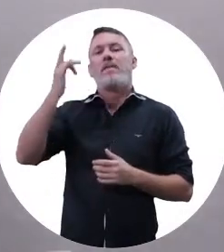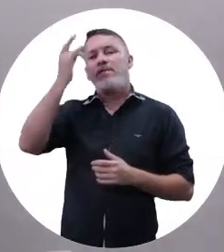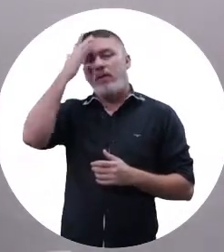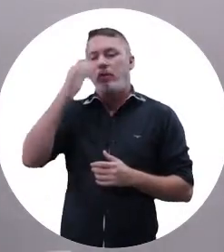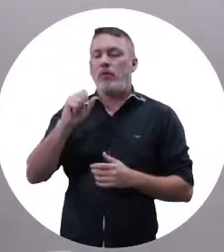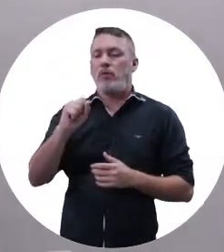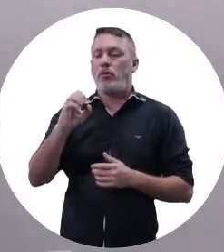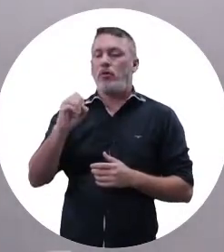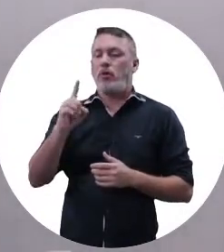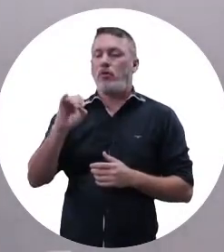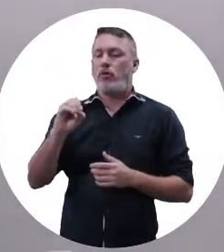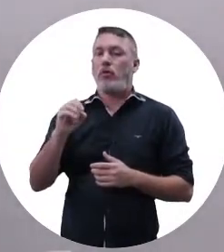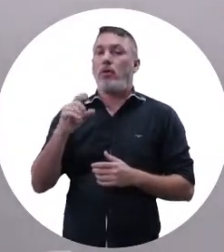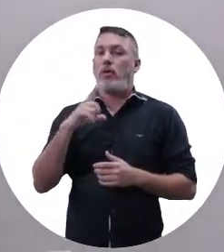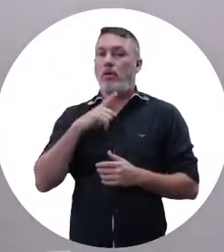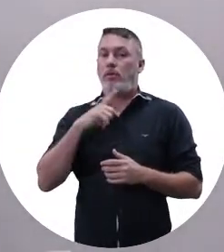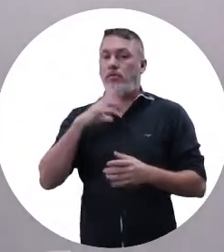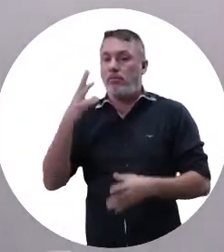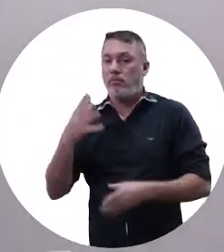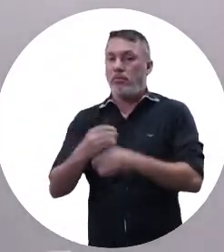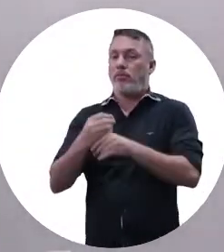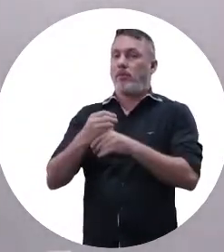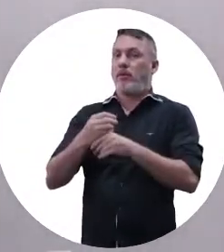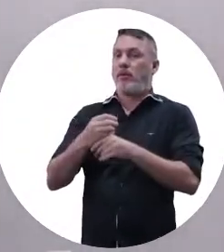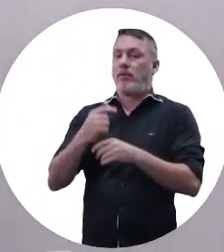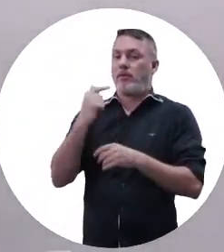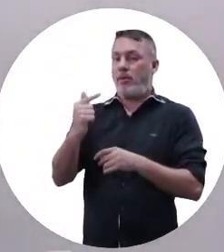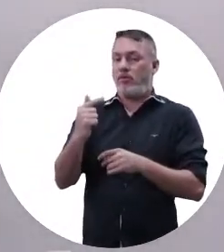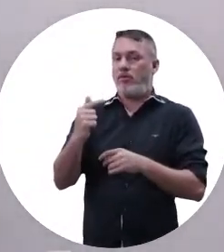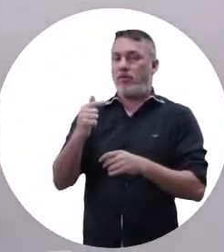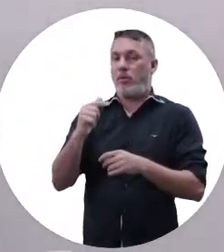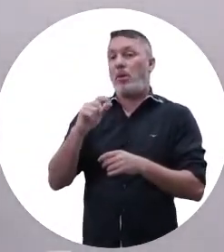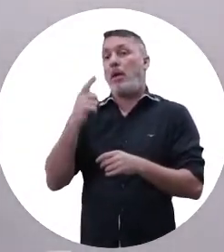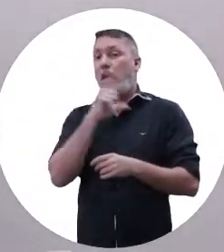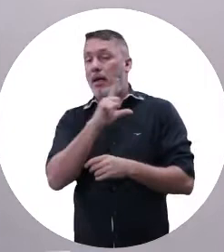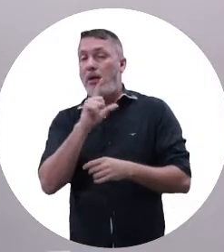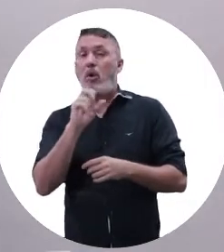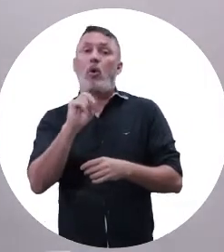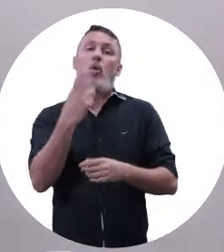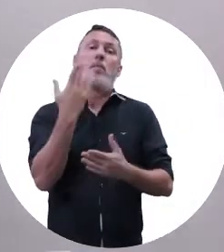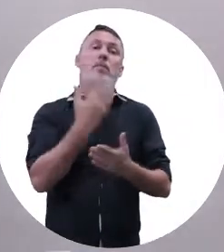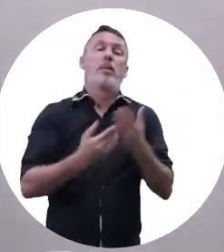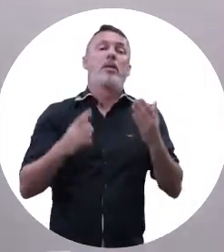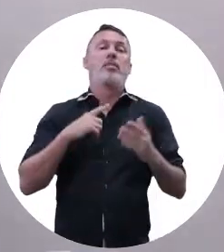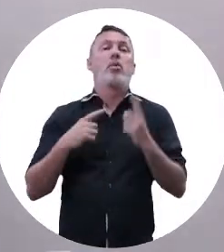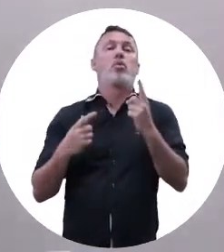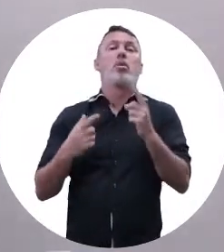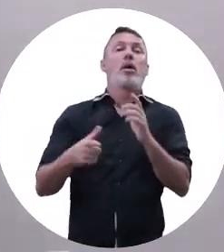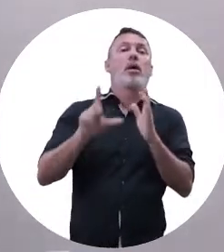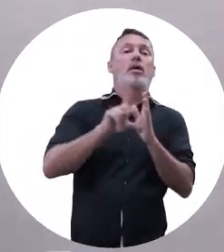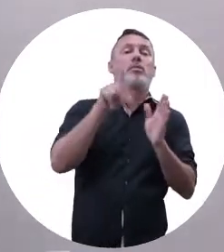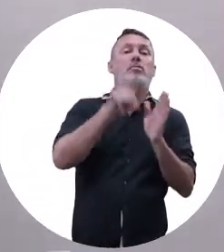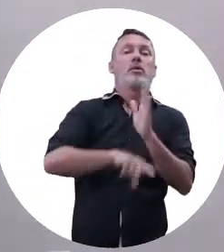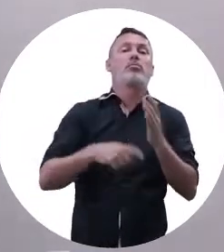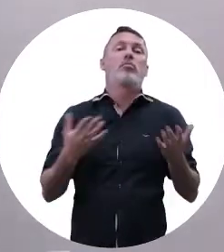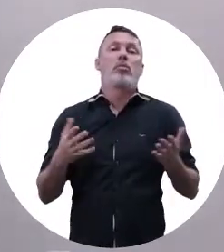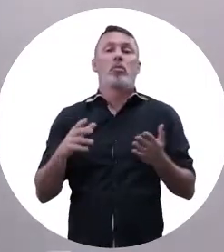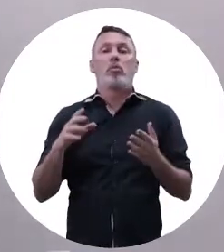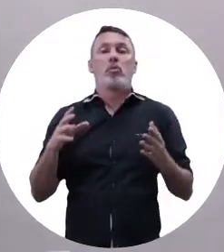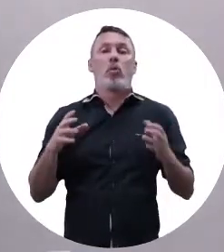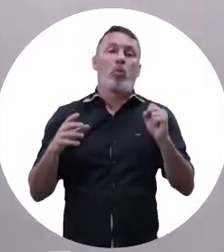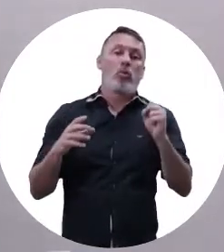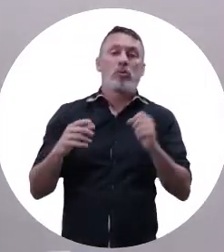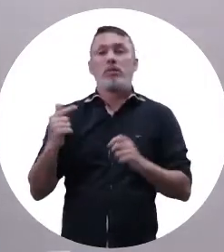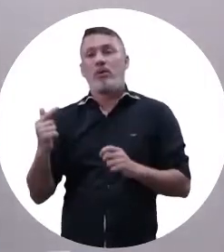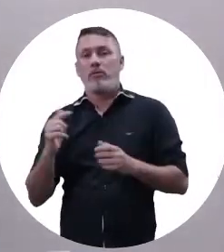fácil para o sódio? Ganhar 7 elétrons para ficar com 8 ou perder esse único elétron e a camada anterior dele ter 8